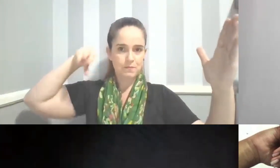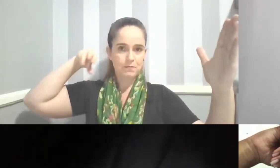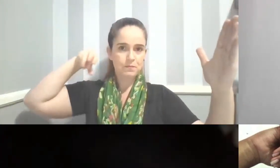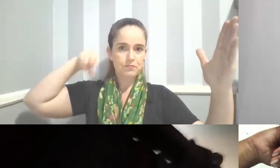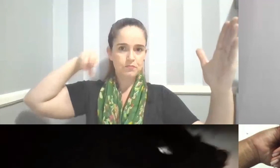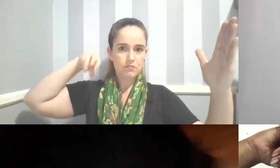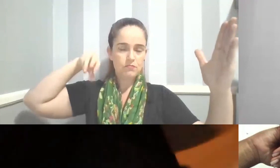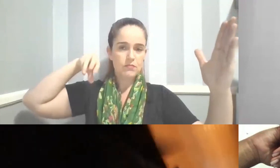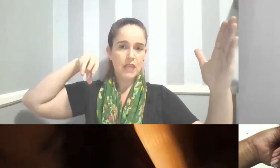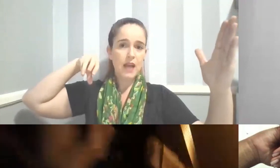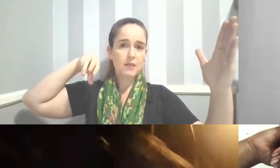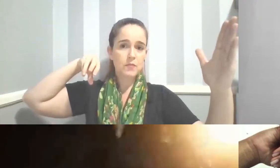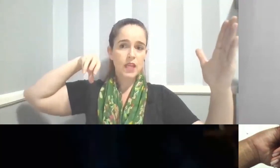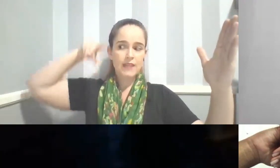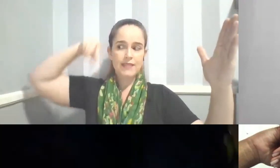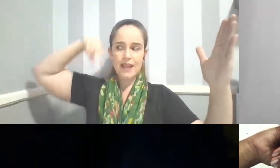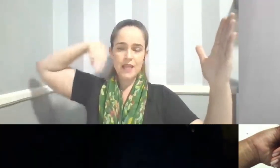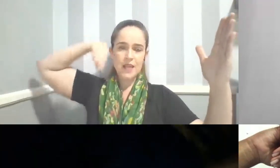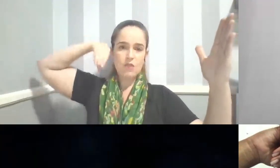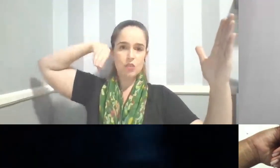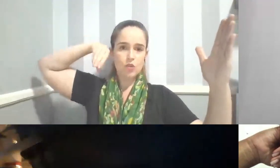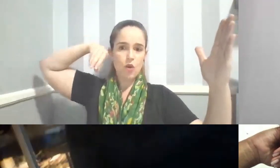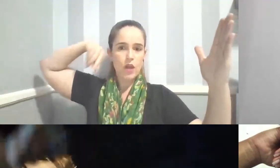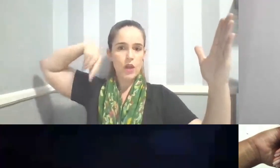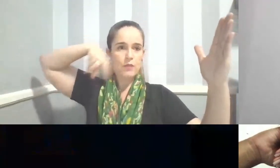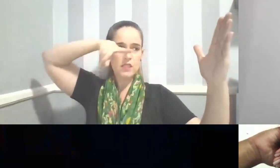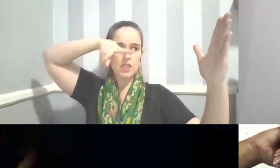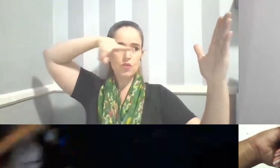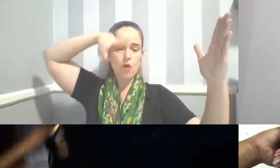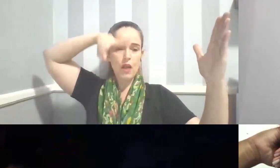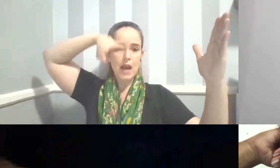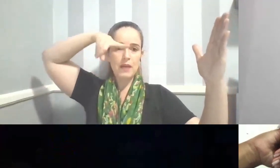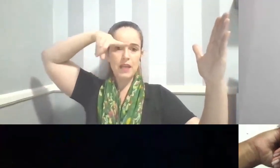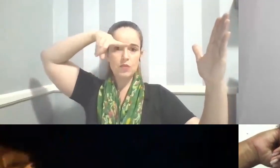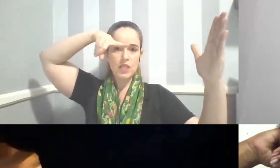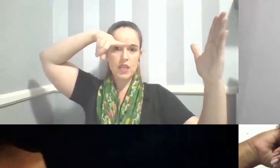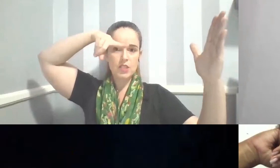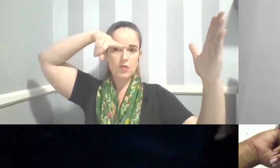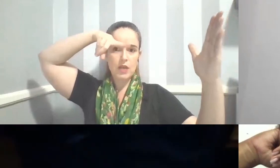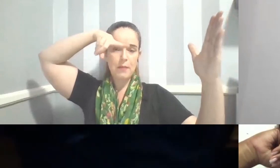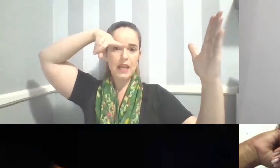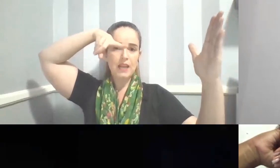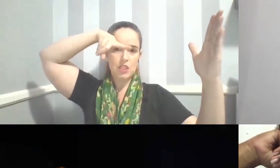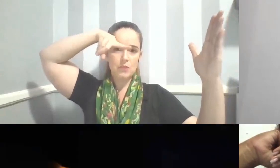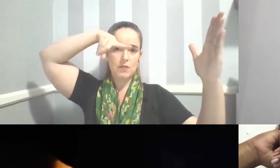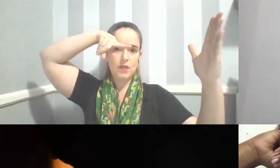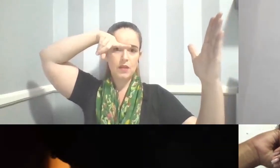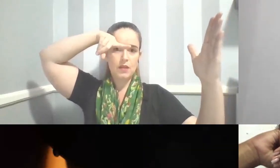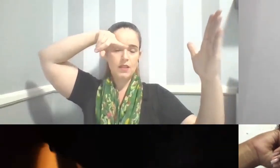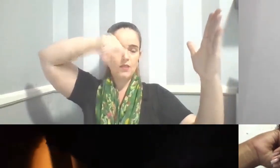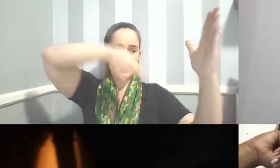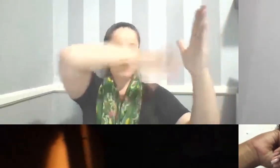aqui, tá? Daqui onde eu tô, eu preciso olhar para aquele torniquete, olhar para aquela